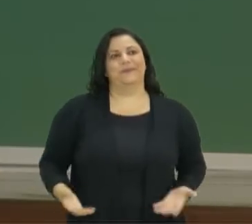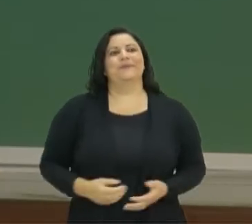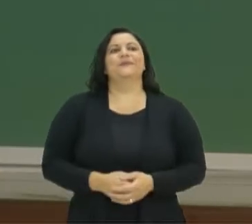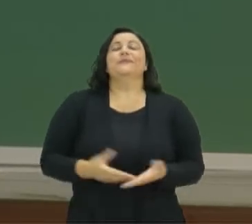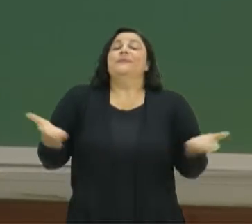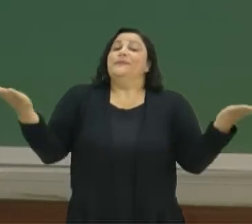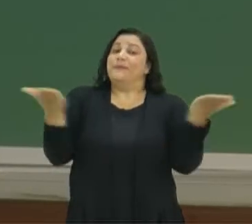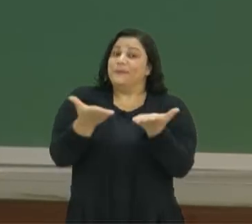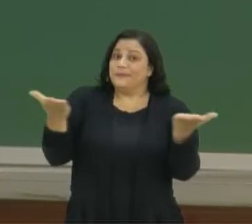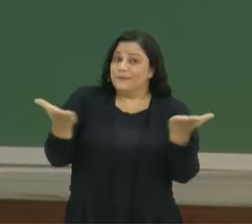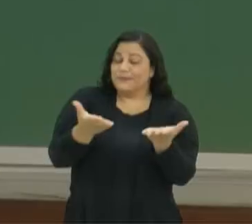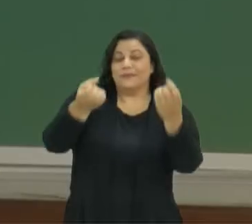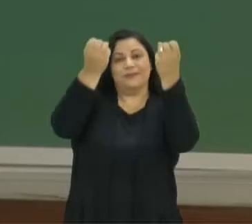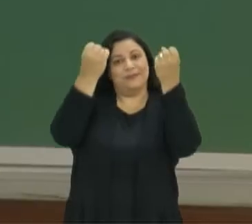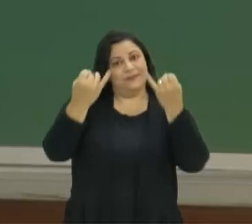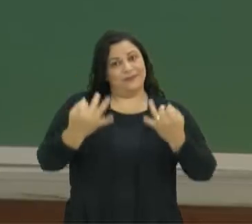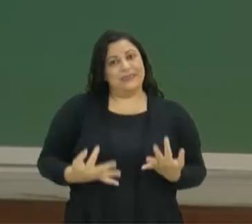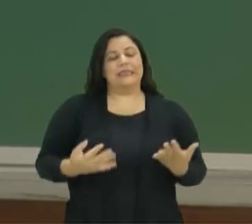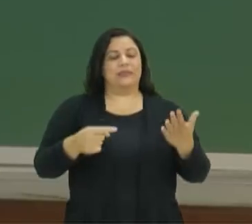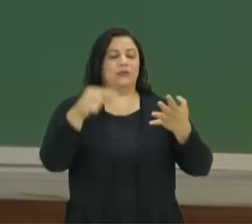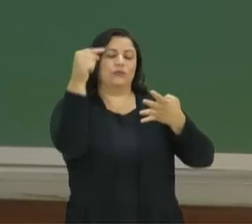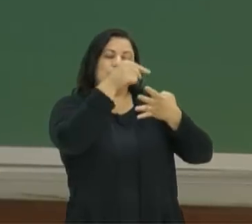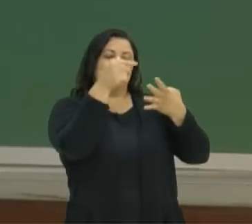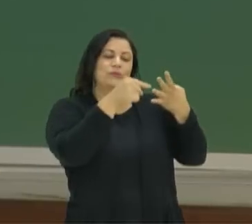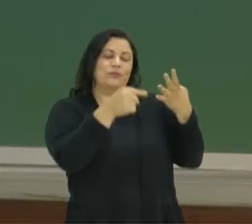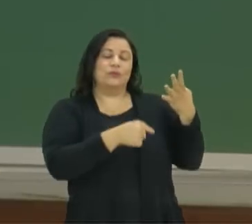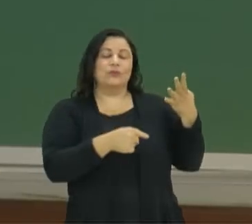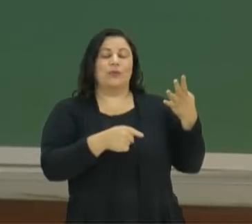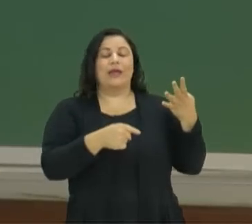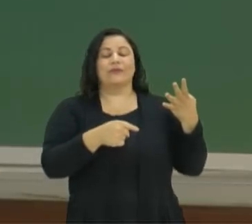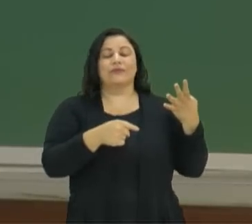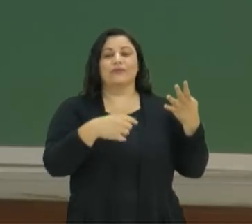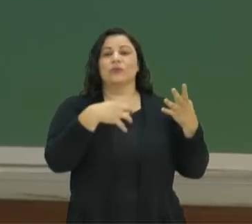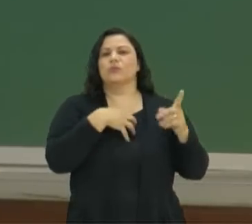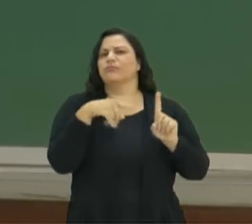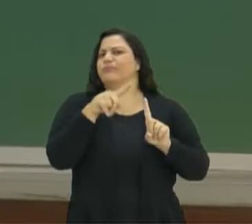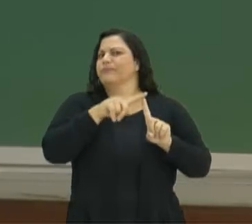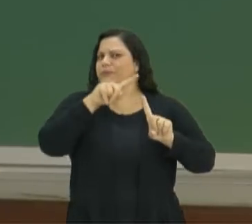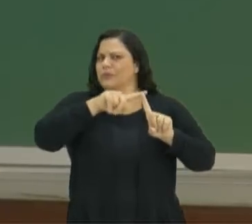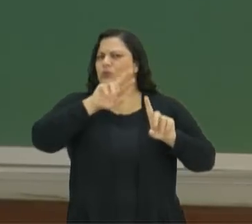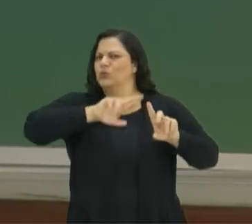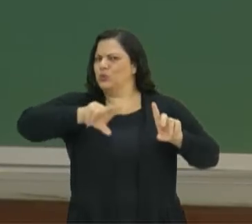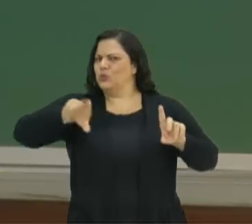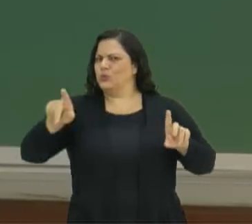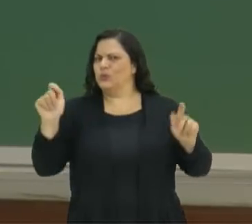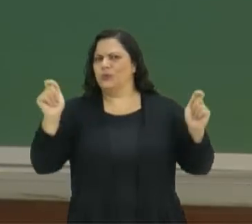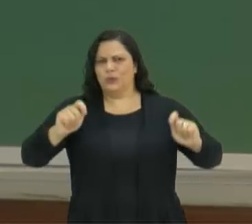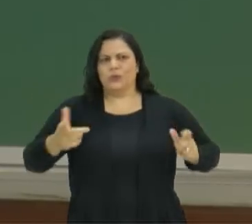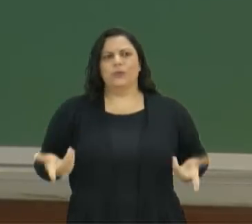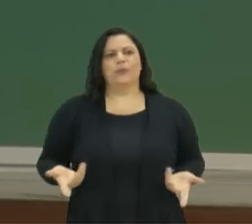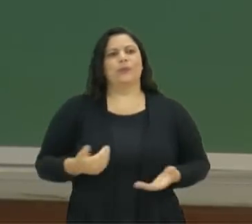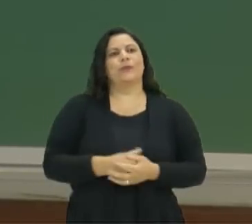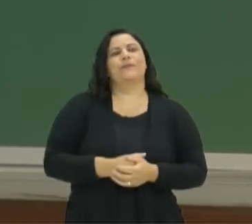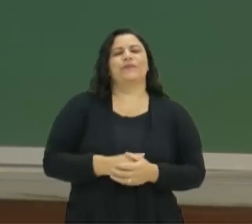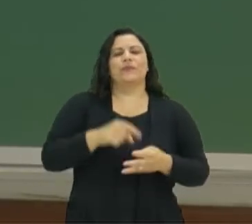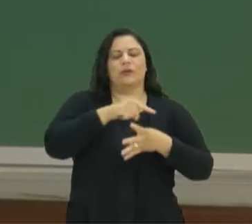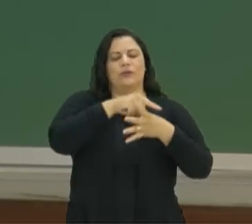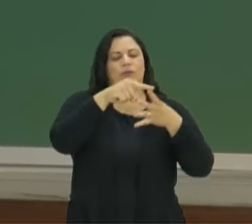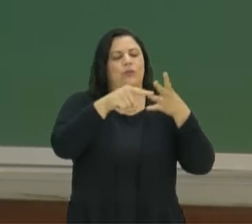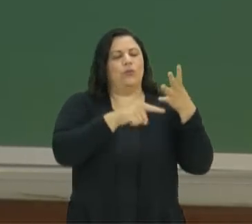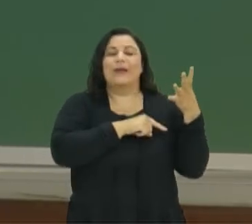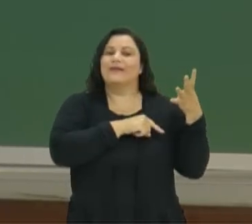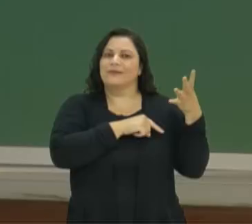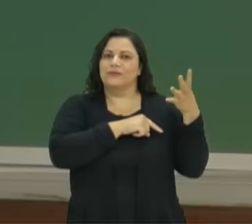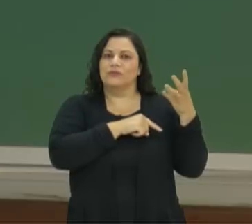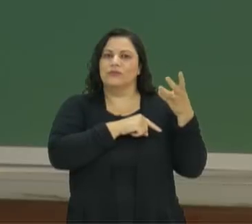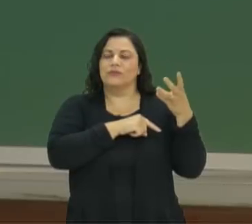Agora a gente vai falar dos 4 estilos clássicos da natação, tá? Esses 4 estilos, eles